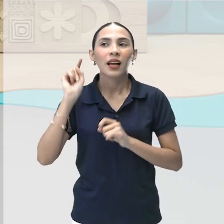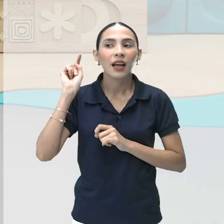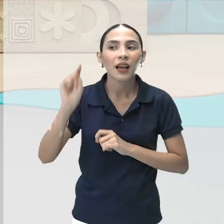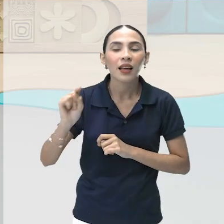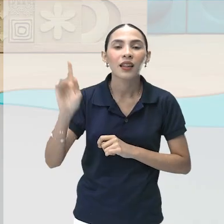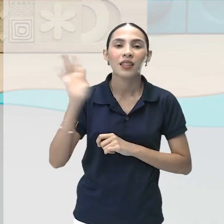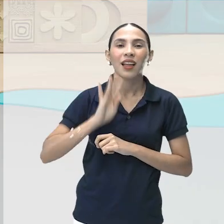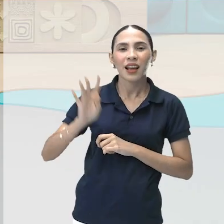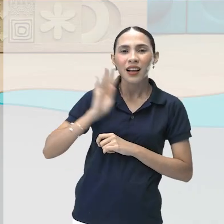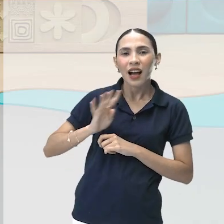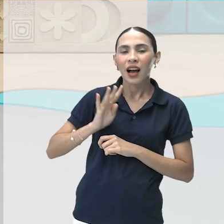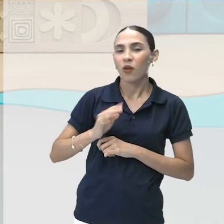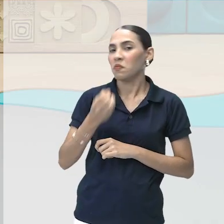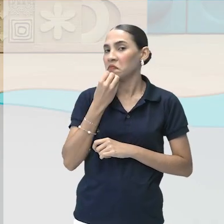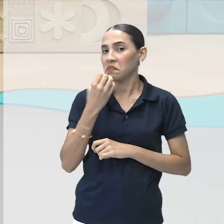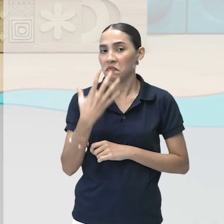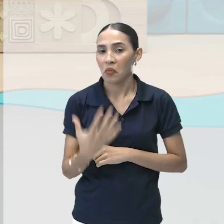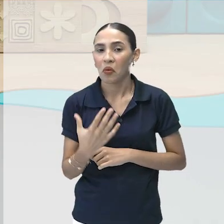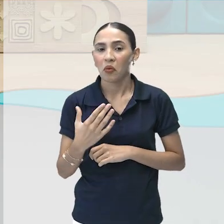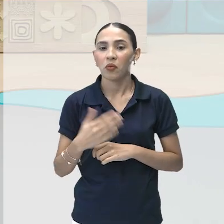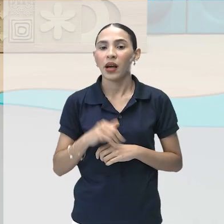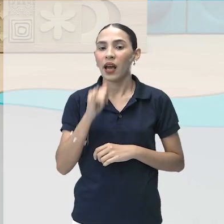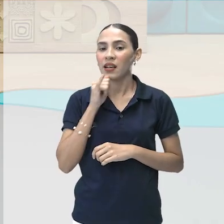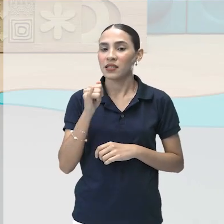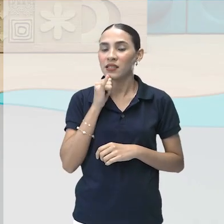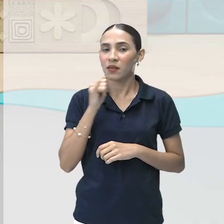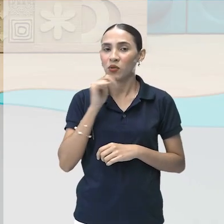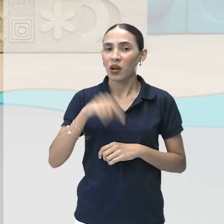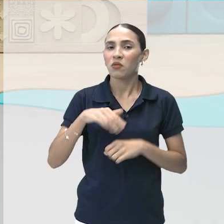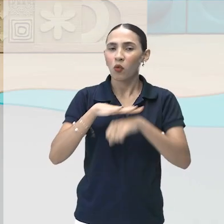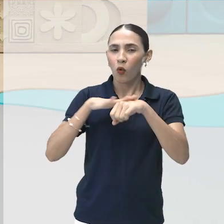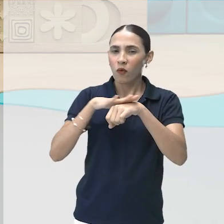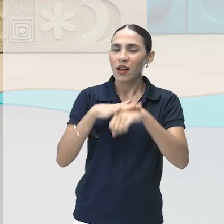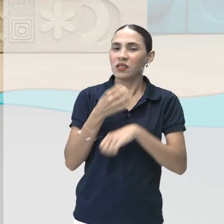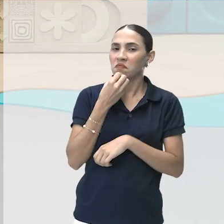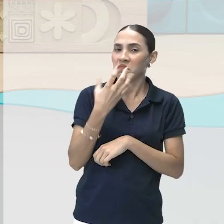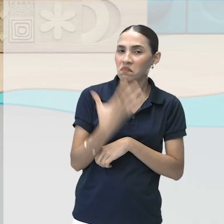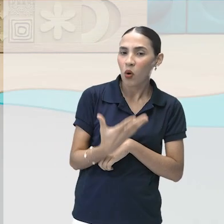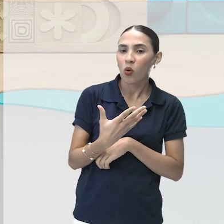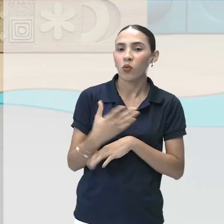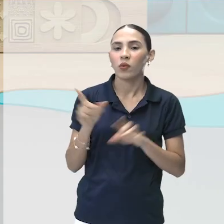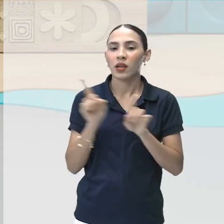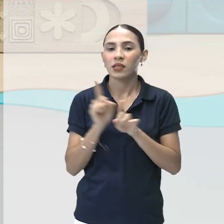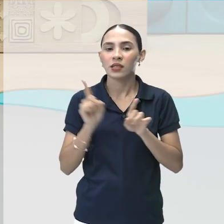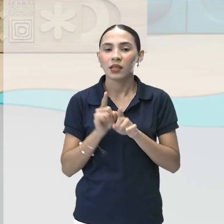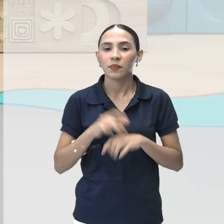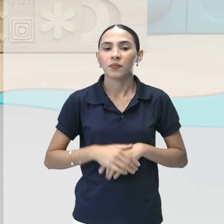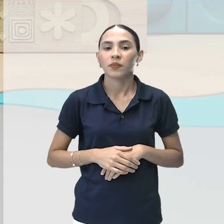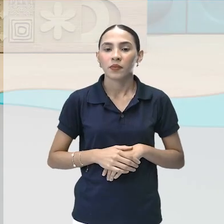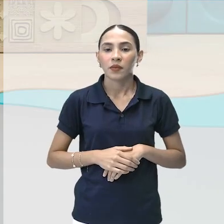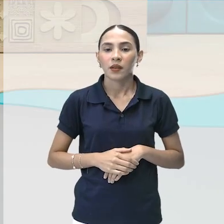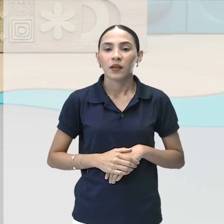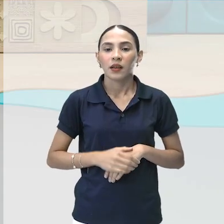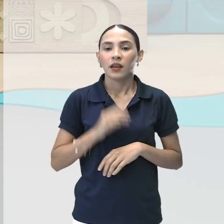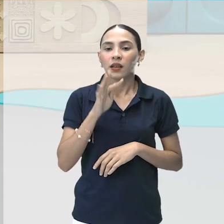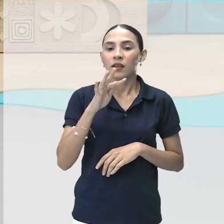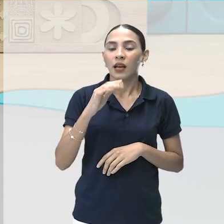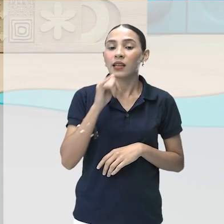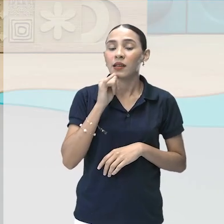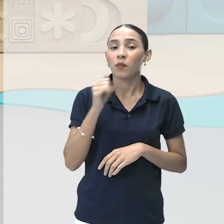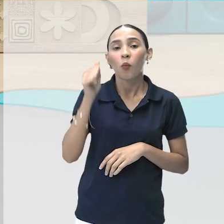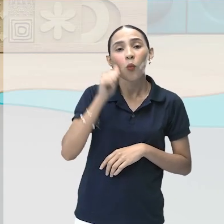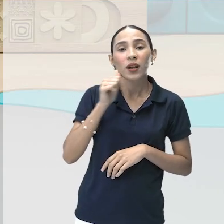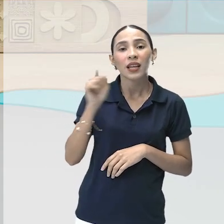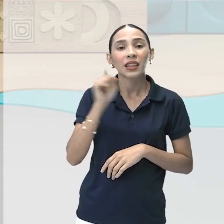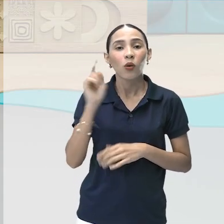isso. Barra limpa, papo firme, é um papo bom, ficar para a tia, a moça que não casava, broto,